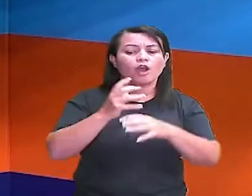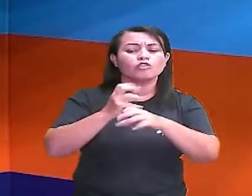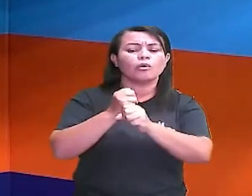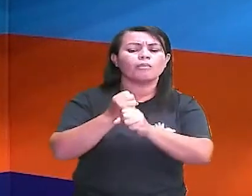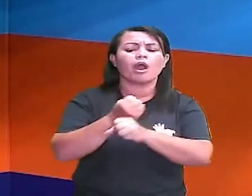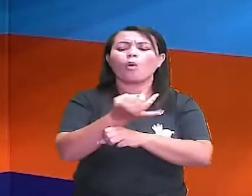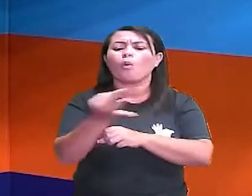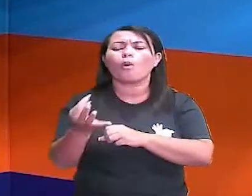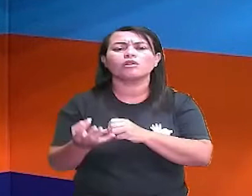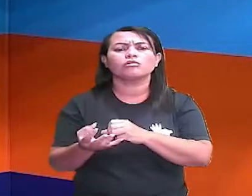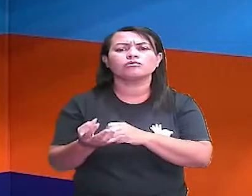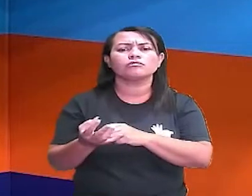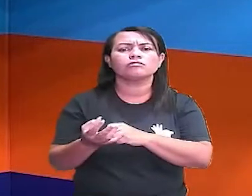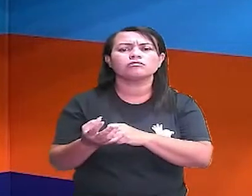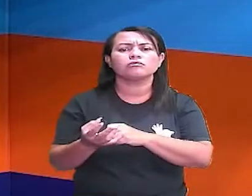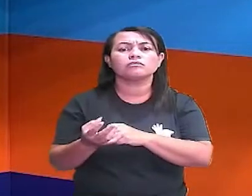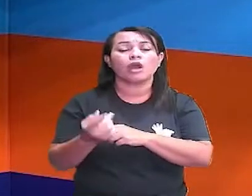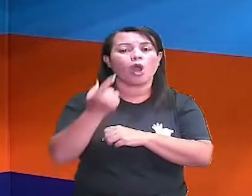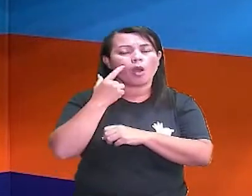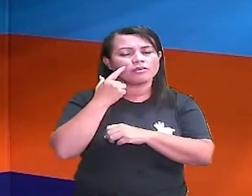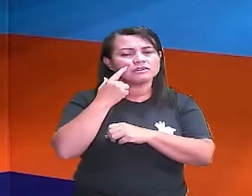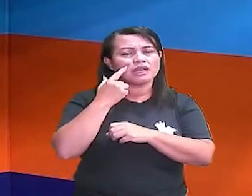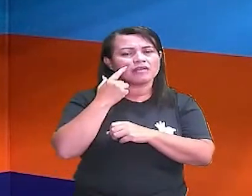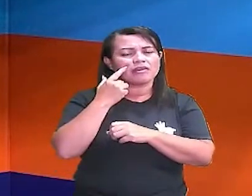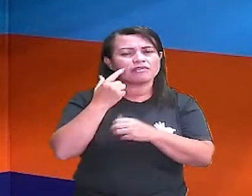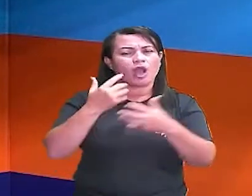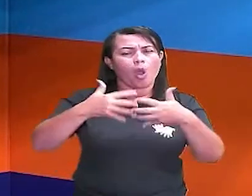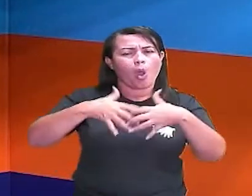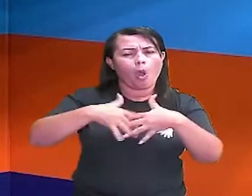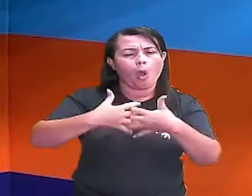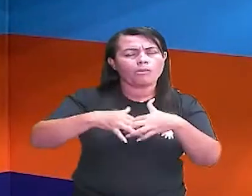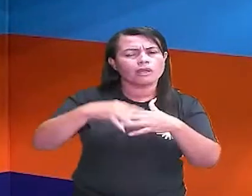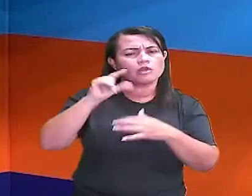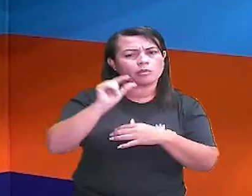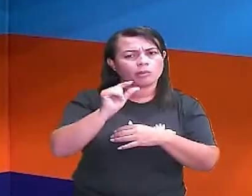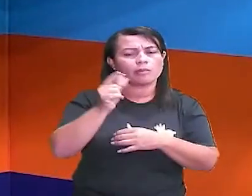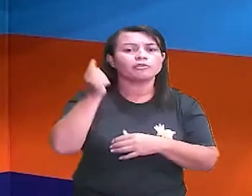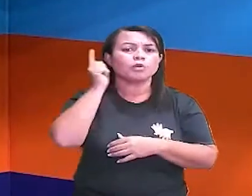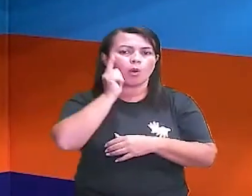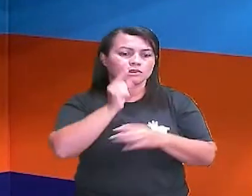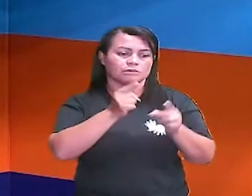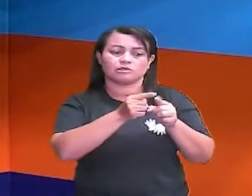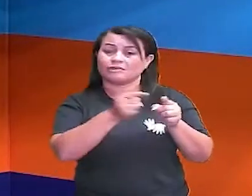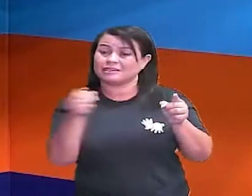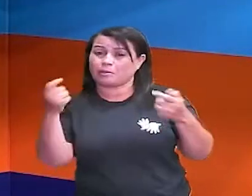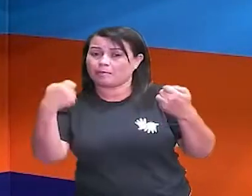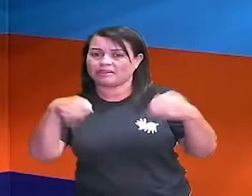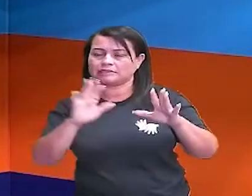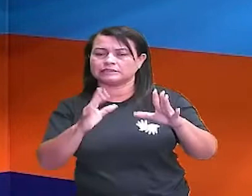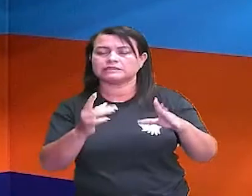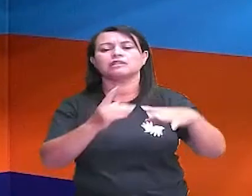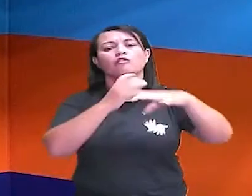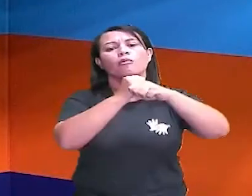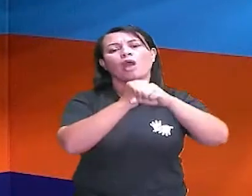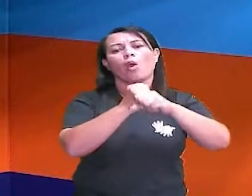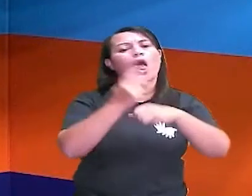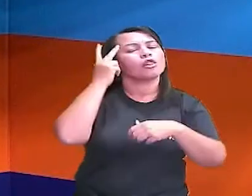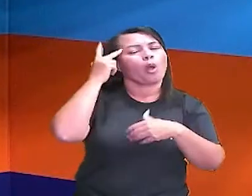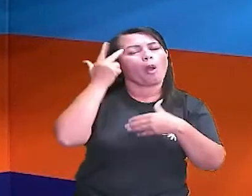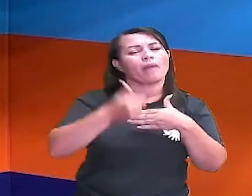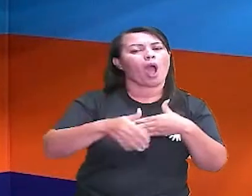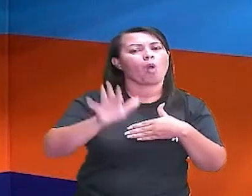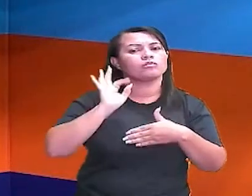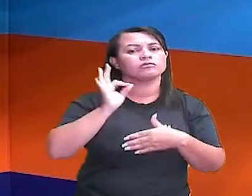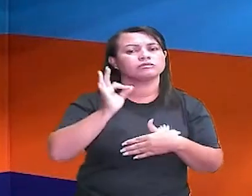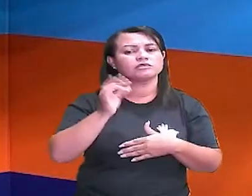prateleira? Essa vai ficar um pouquinho mais complicado da gente sair fazendo na reta, né? Então, a gente vai fazer da forma